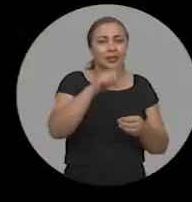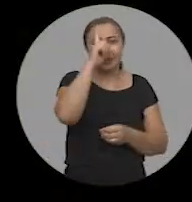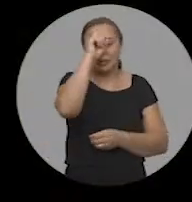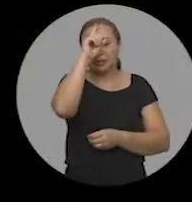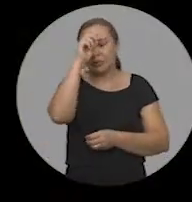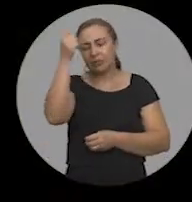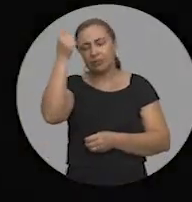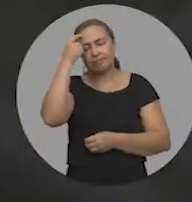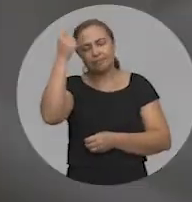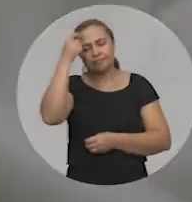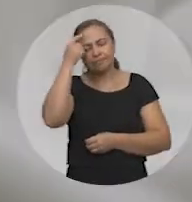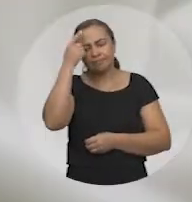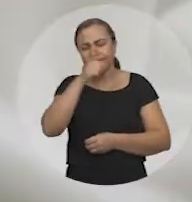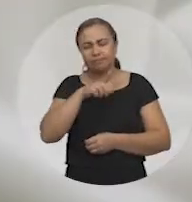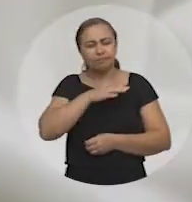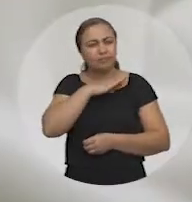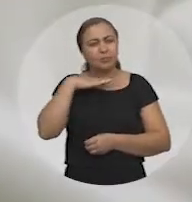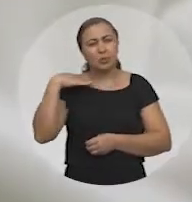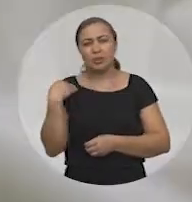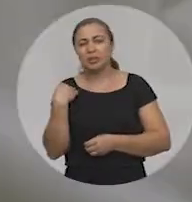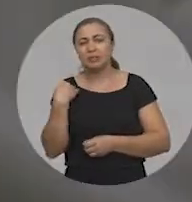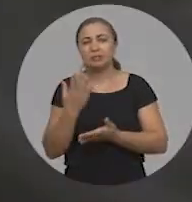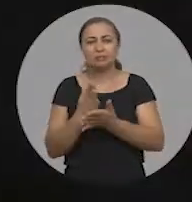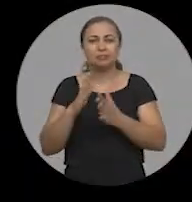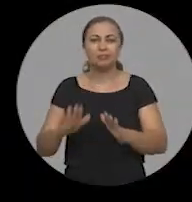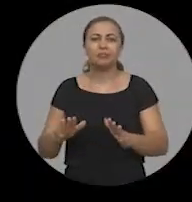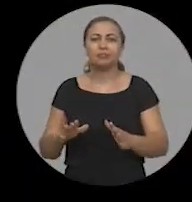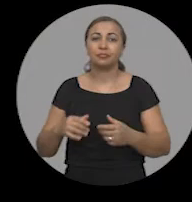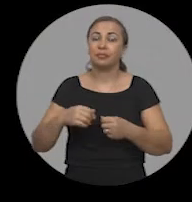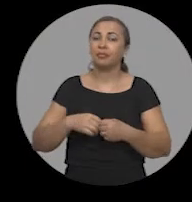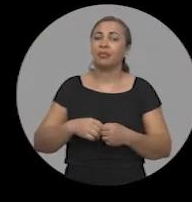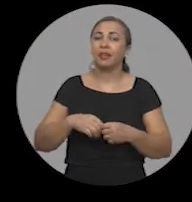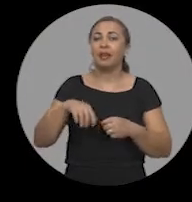gente pensa que não vai sair. E a gente fica ali limpando,